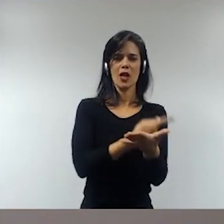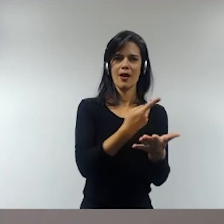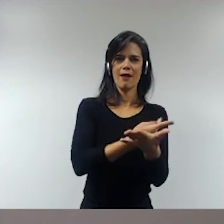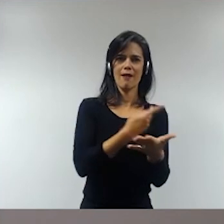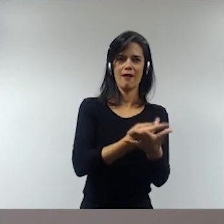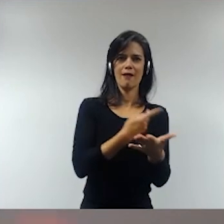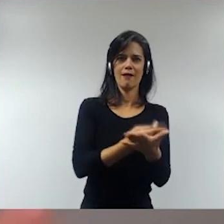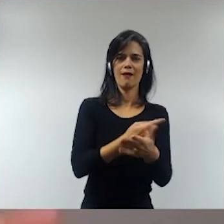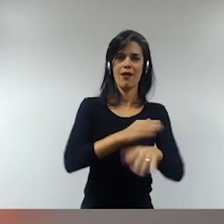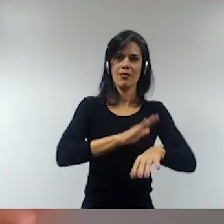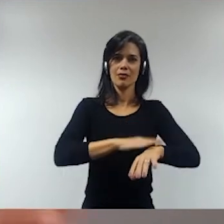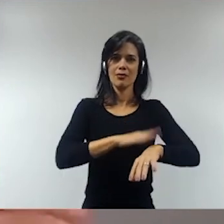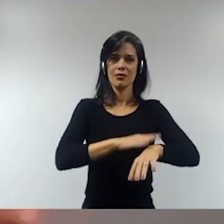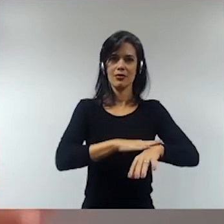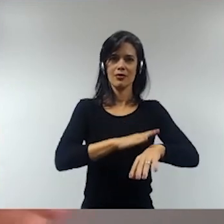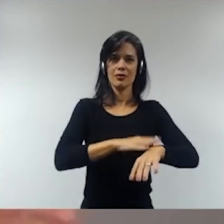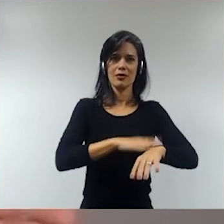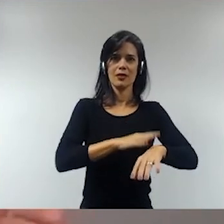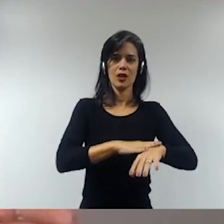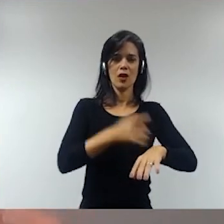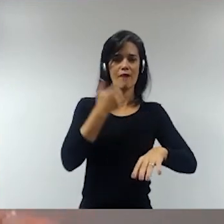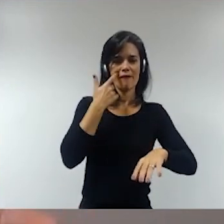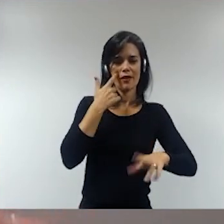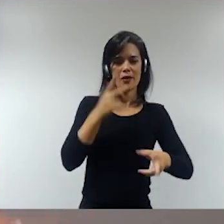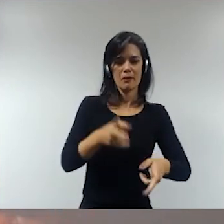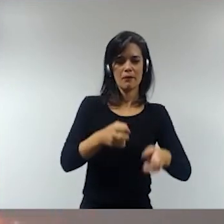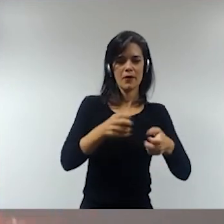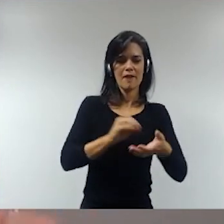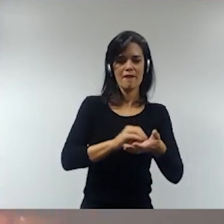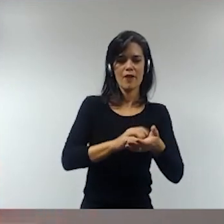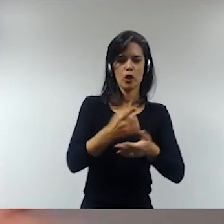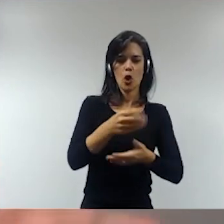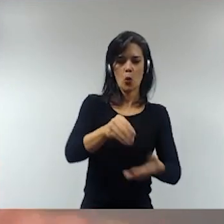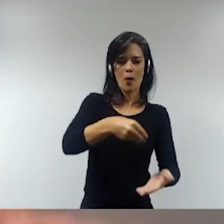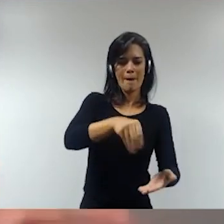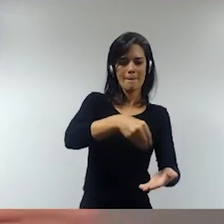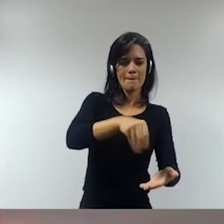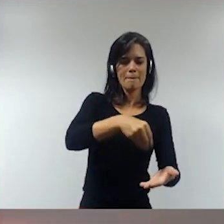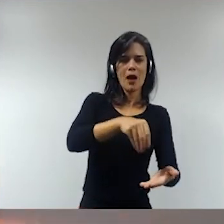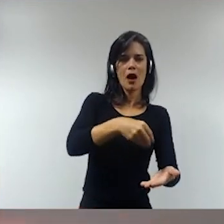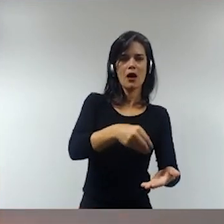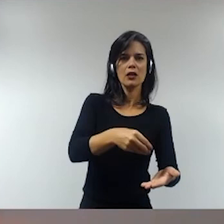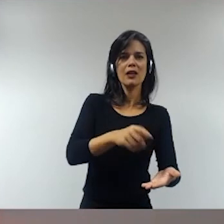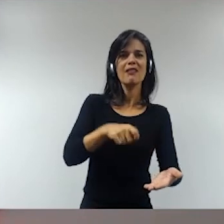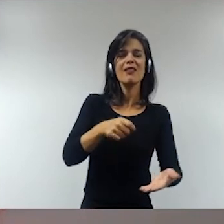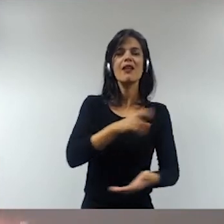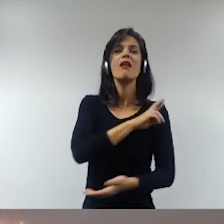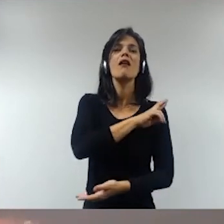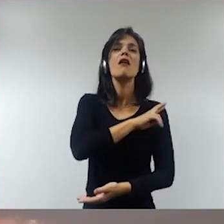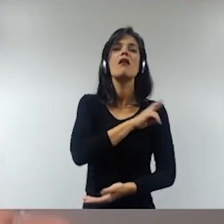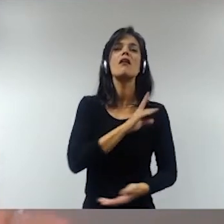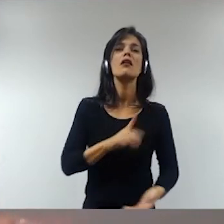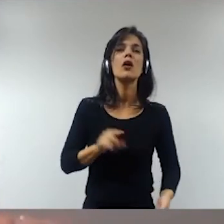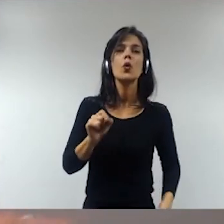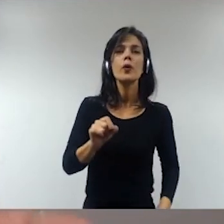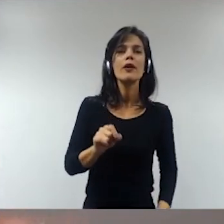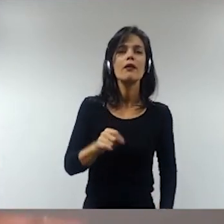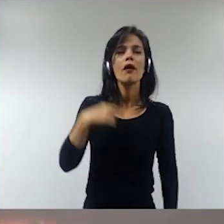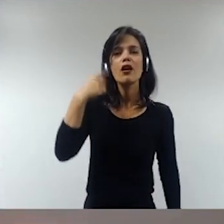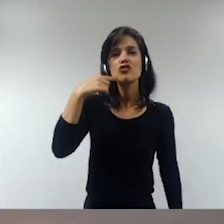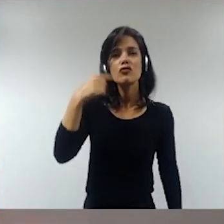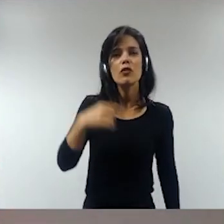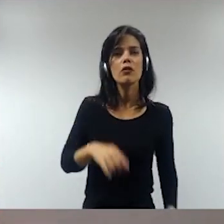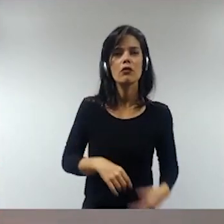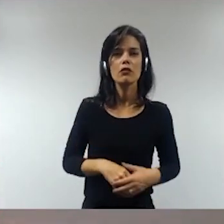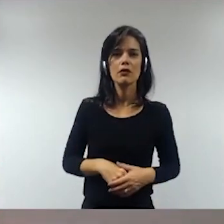eles forem certificar que derem falta de uma página de processo, quem será o responsável será o senhor que